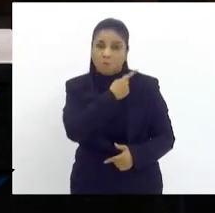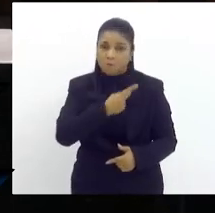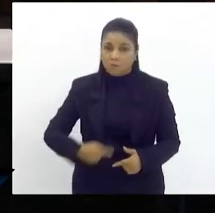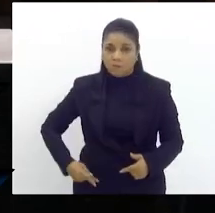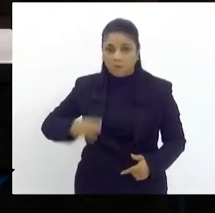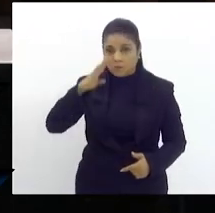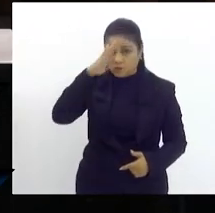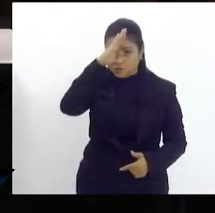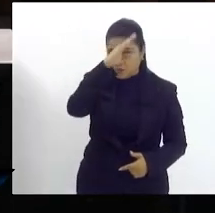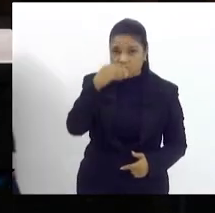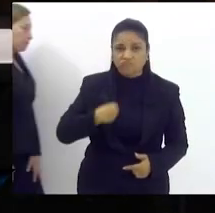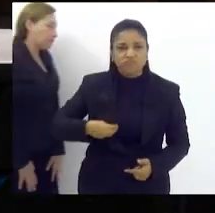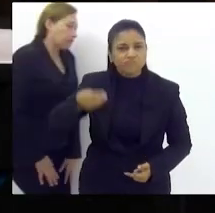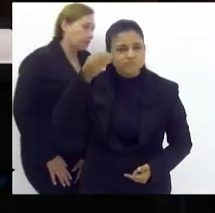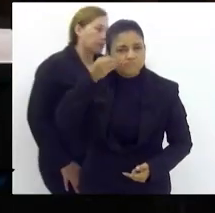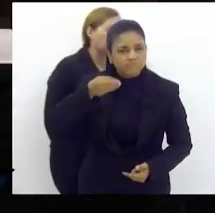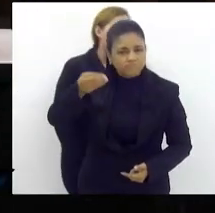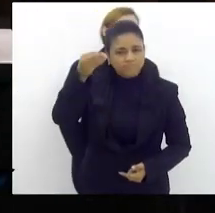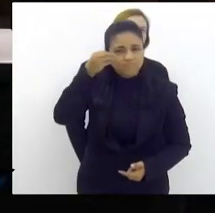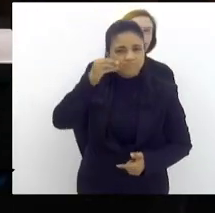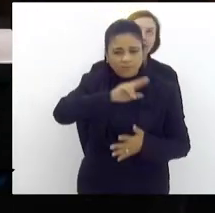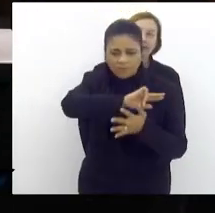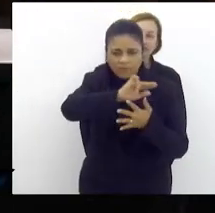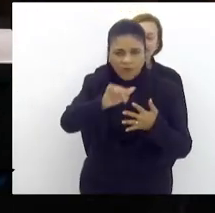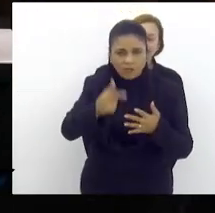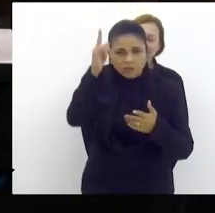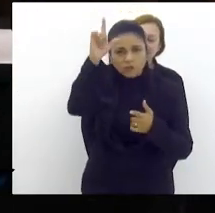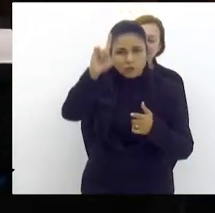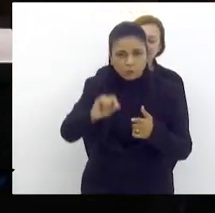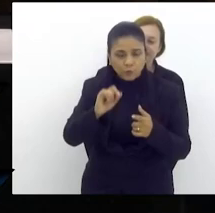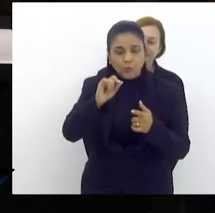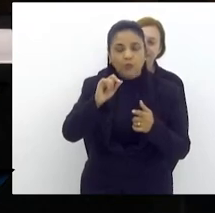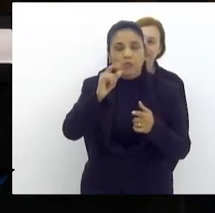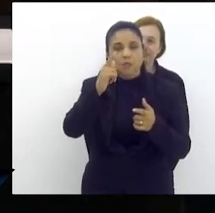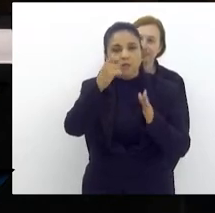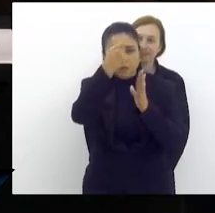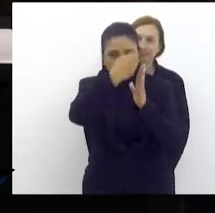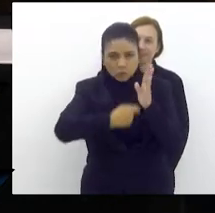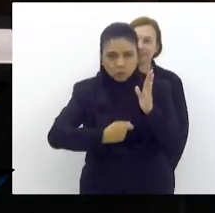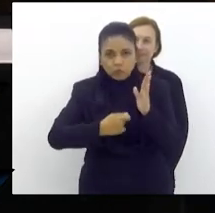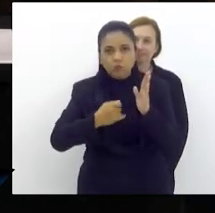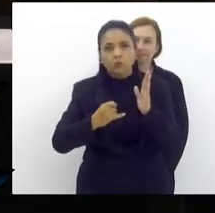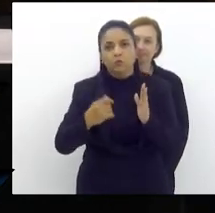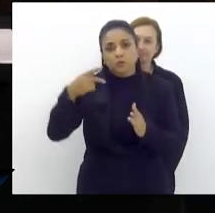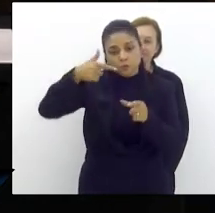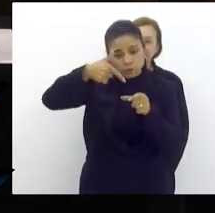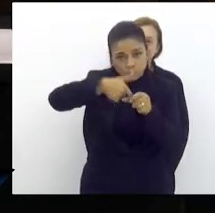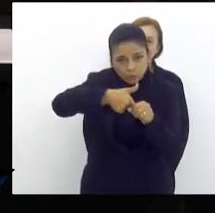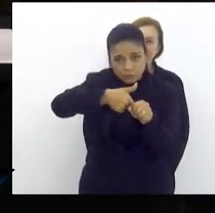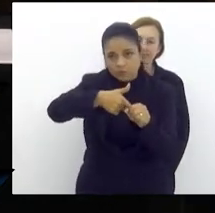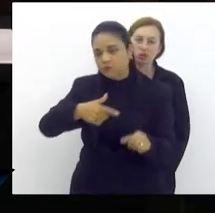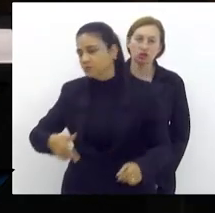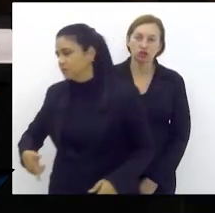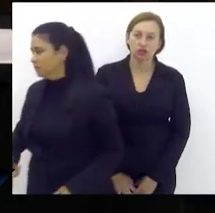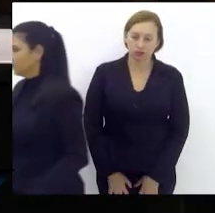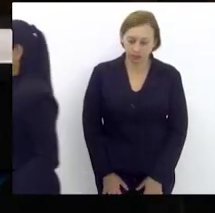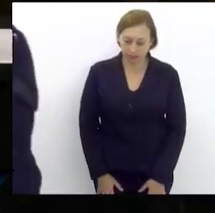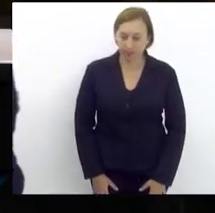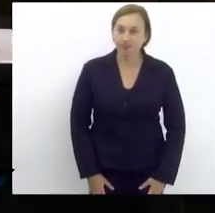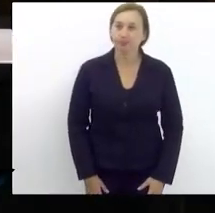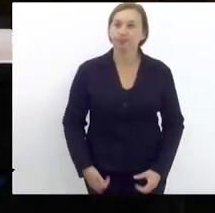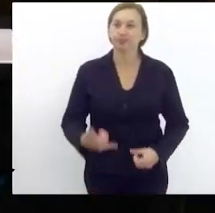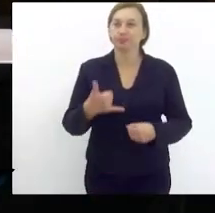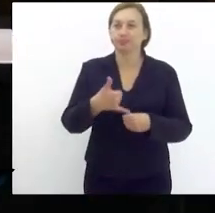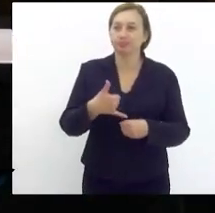que já havia tentado por diversas vezes reduzir a carga tributária nos combustíveis Como assim